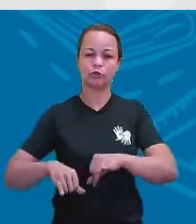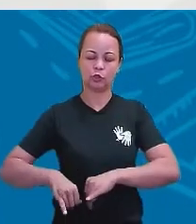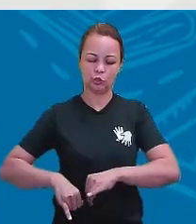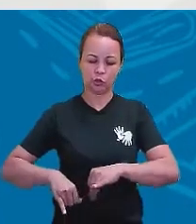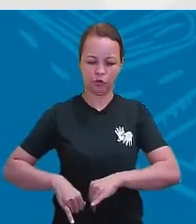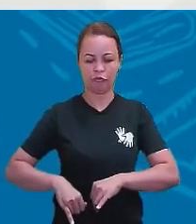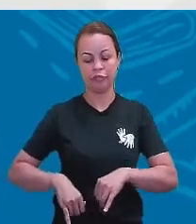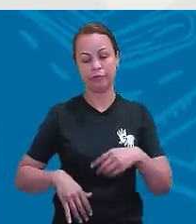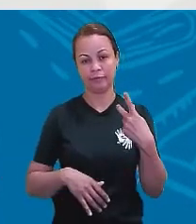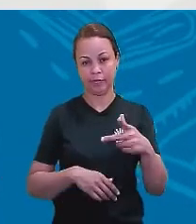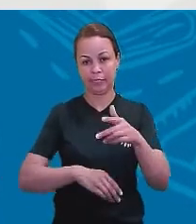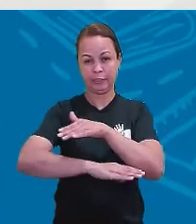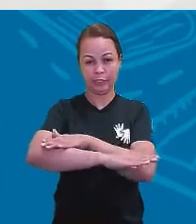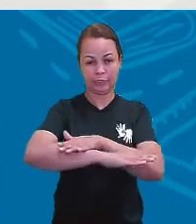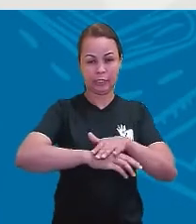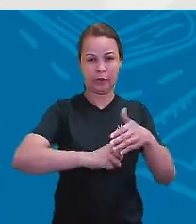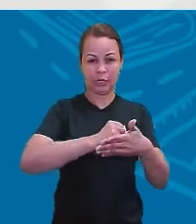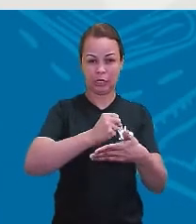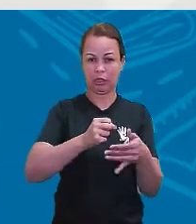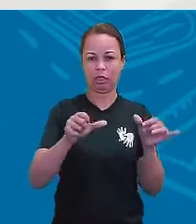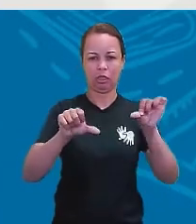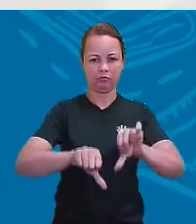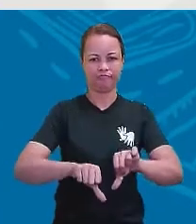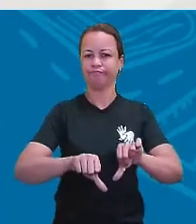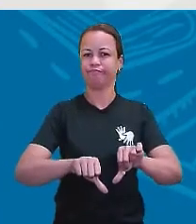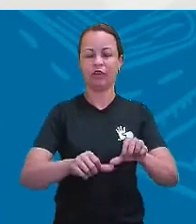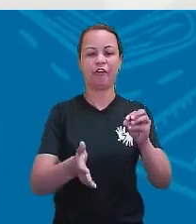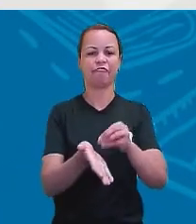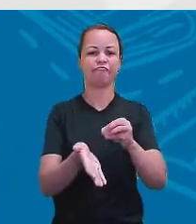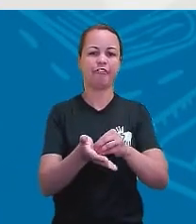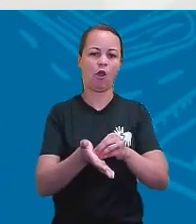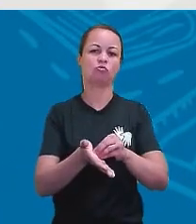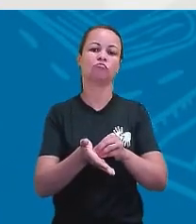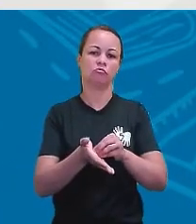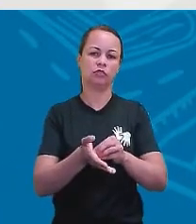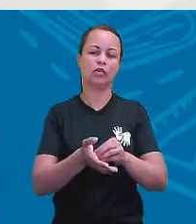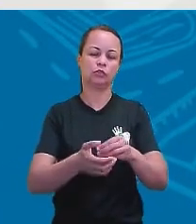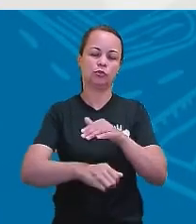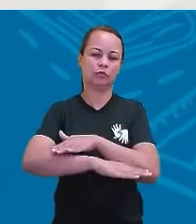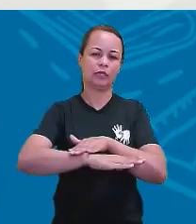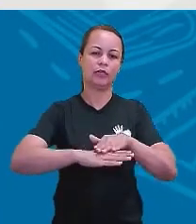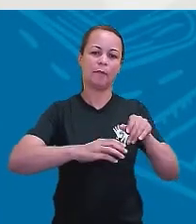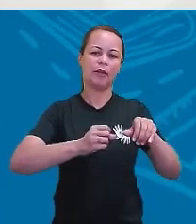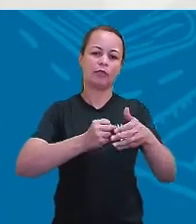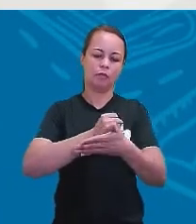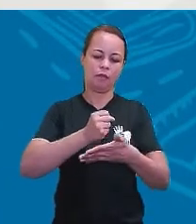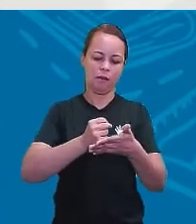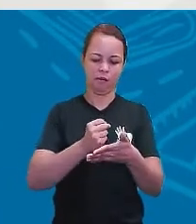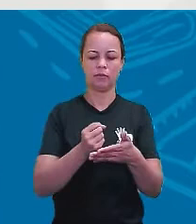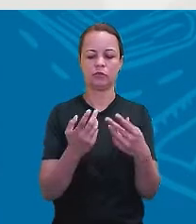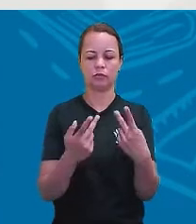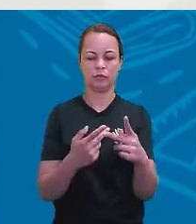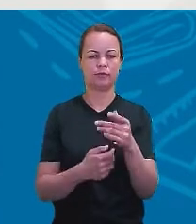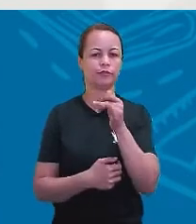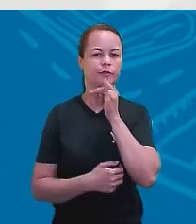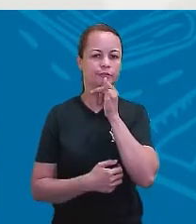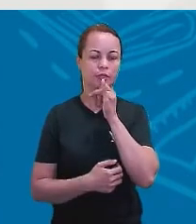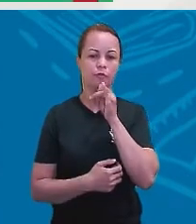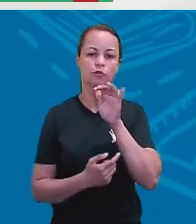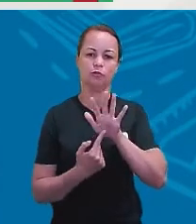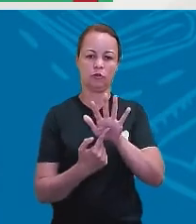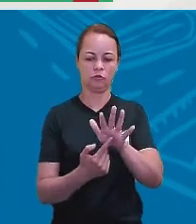graças a esse saneamento básico inadequado, né, a falta de saneamento básico que está acontecendo aí nesses exemplos que eu trouxe